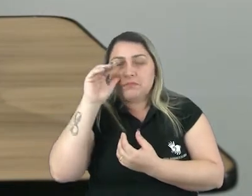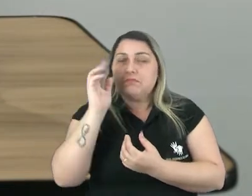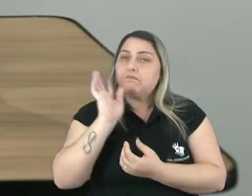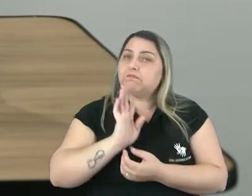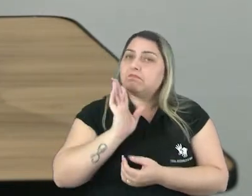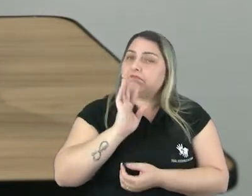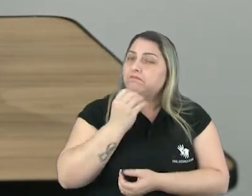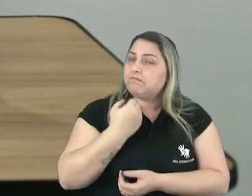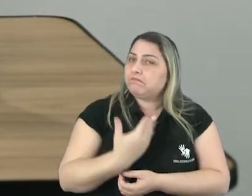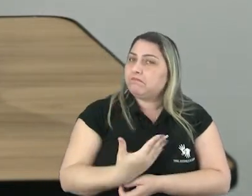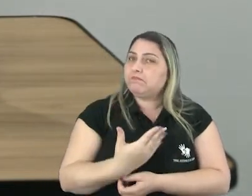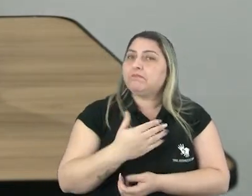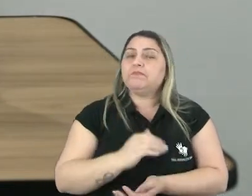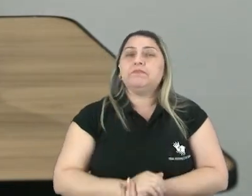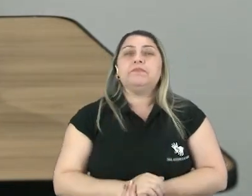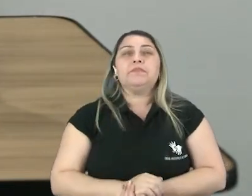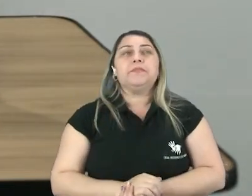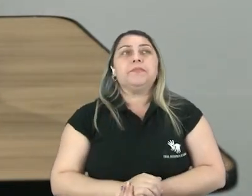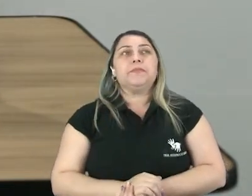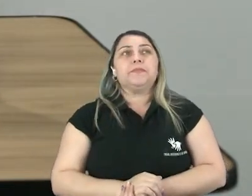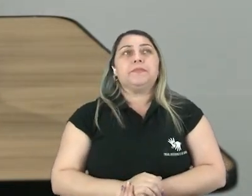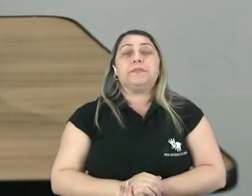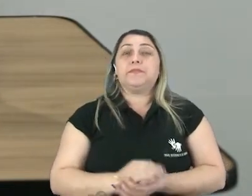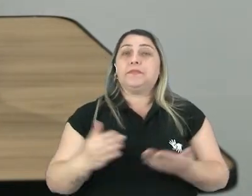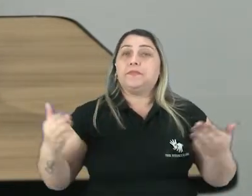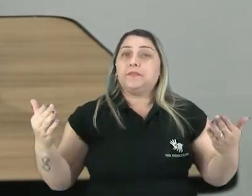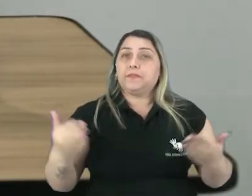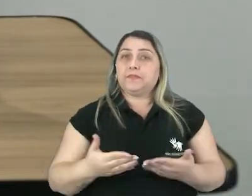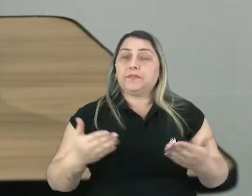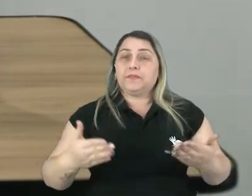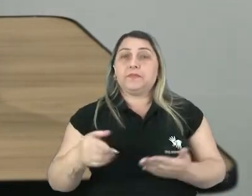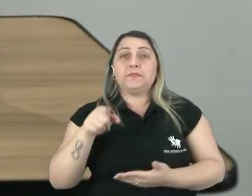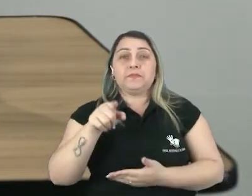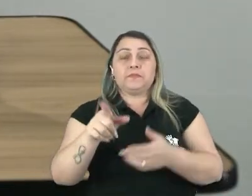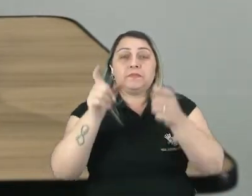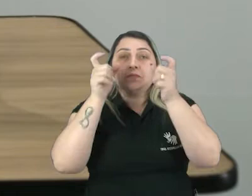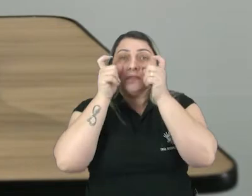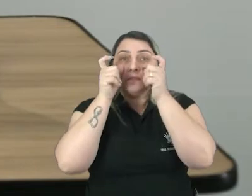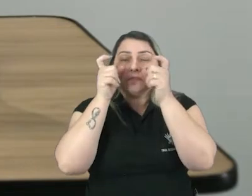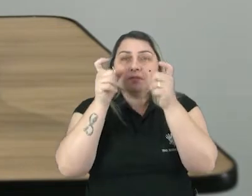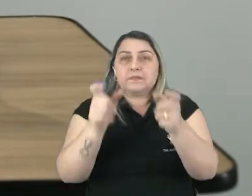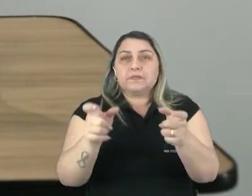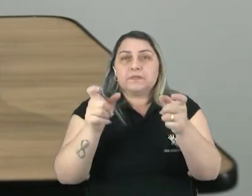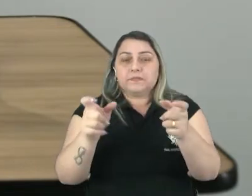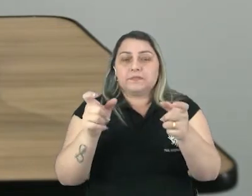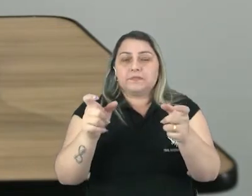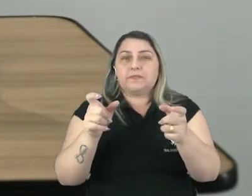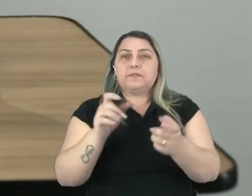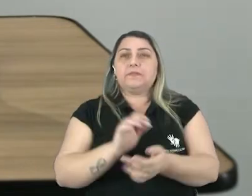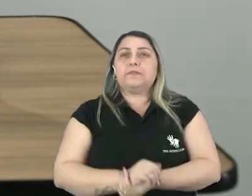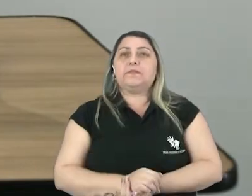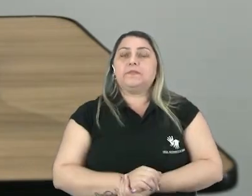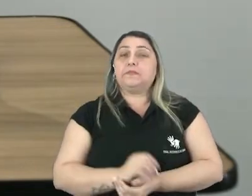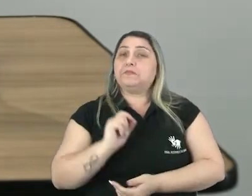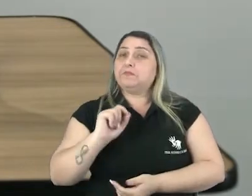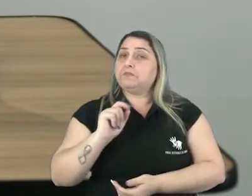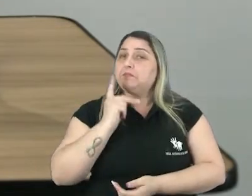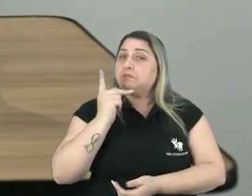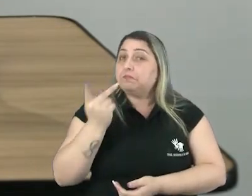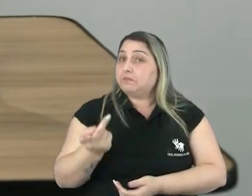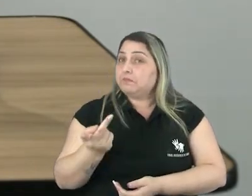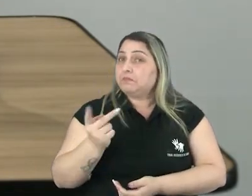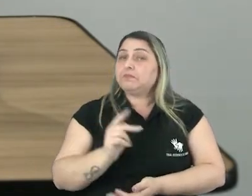mesmo? Muitas descobertas. Agora, será que vocês prestaram atenção direitinho no que eu